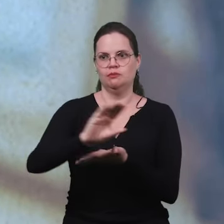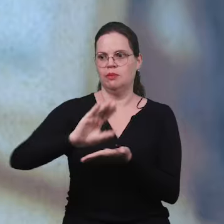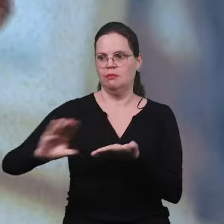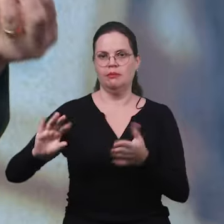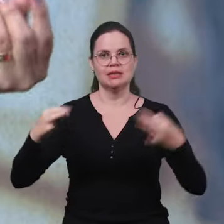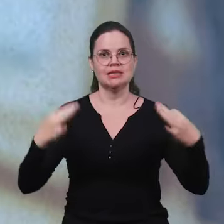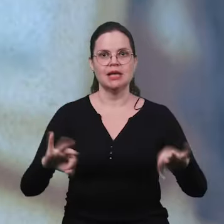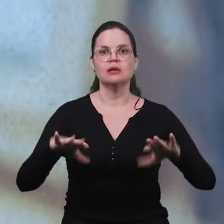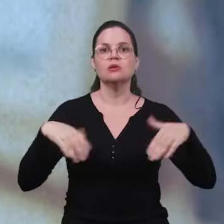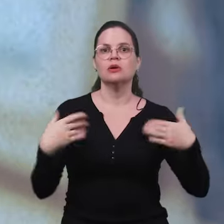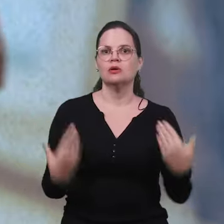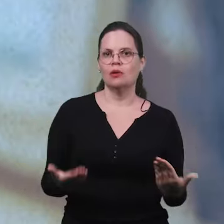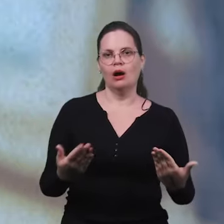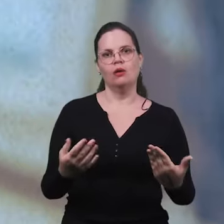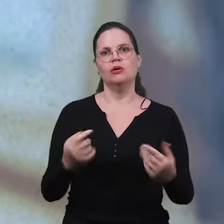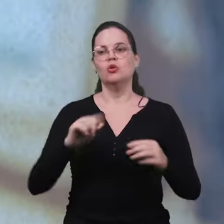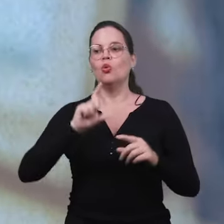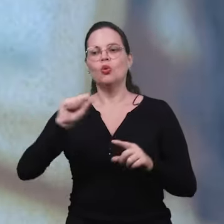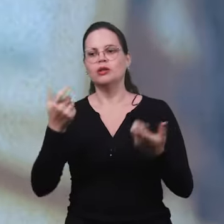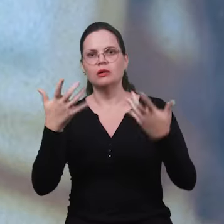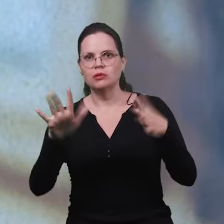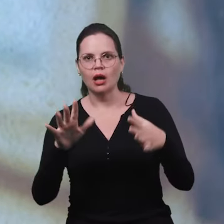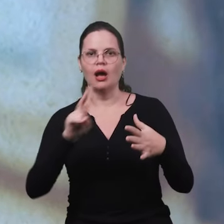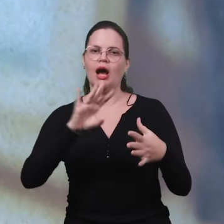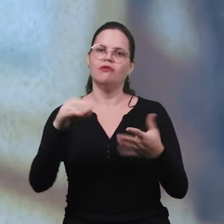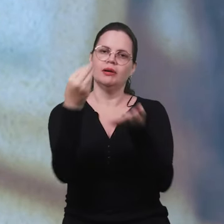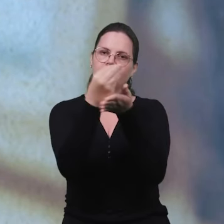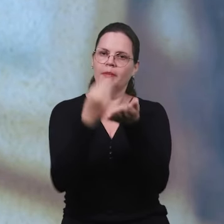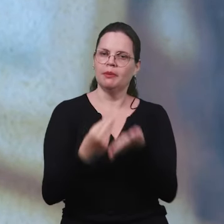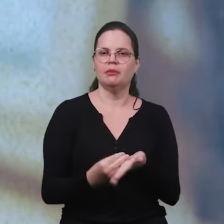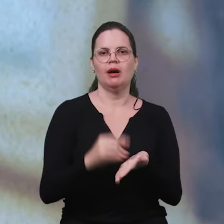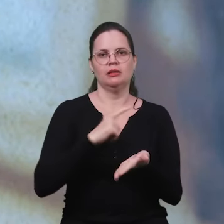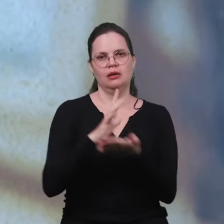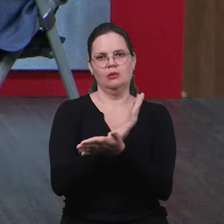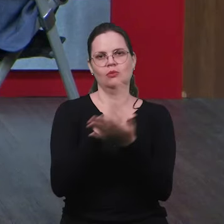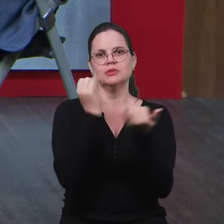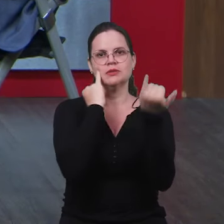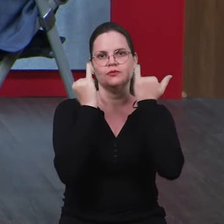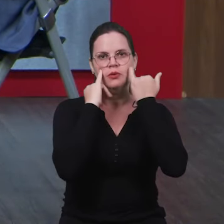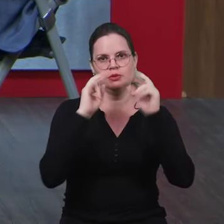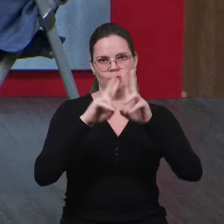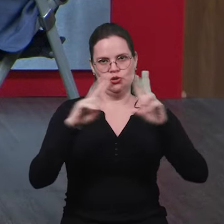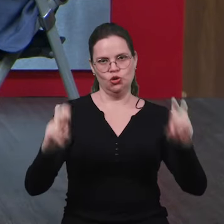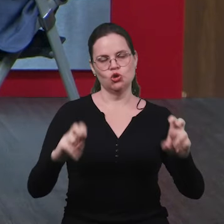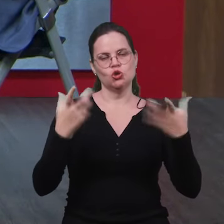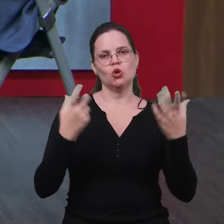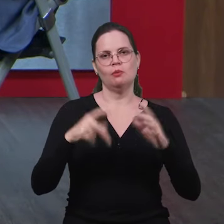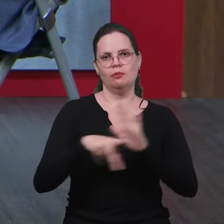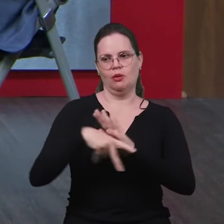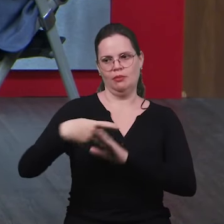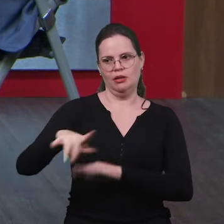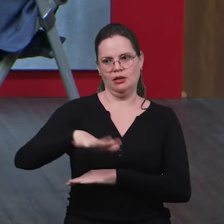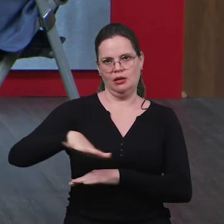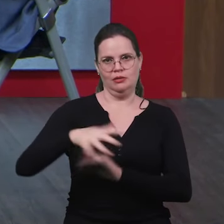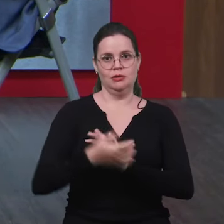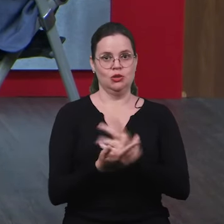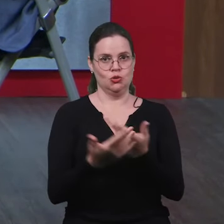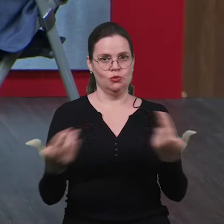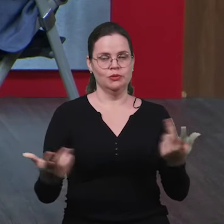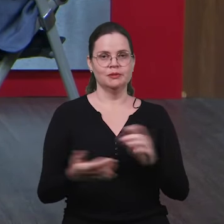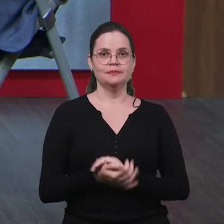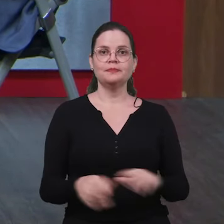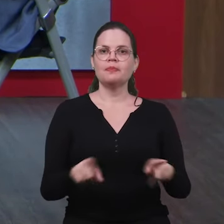mas com algumas especificidades ali no que diz respeito ao patrimônio. E, inclusive, o projeto de lei também, ele